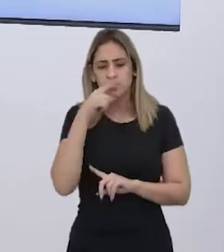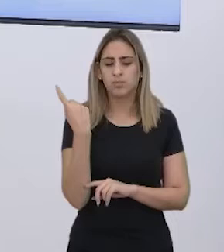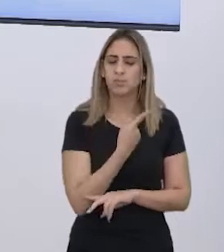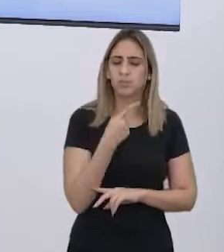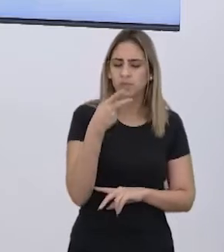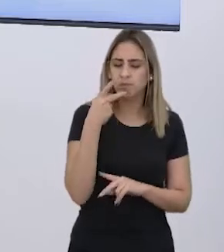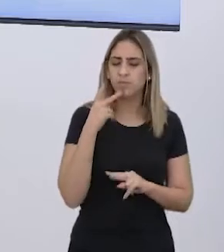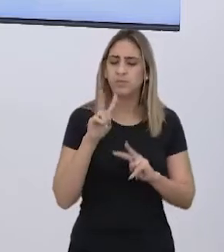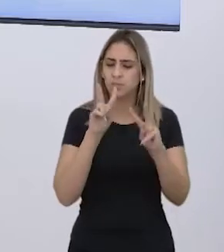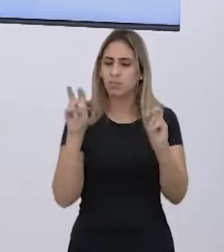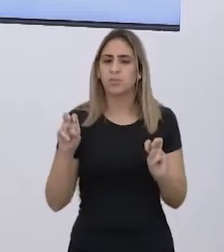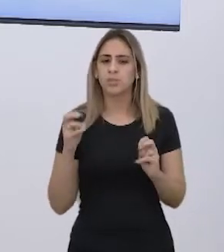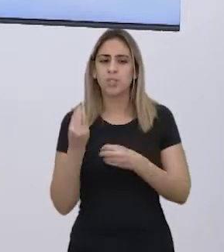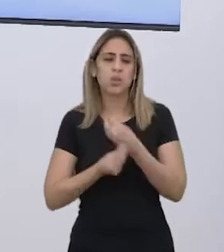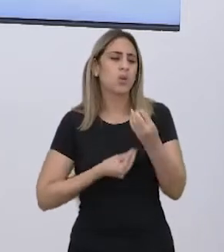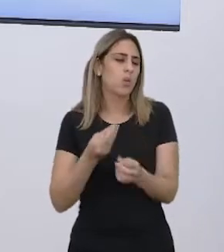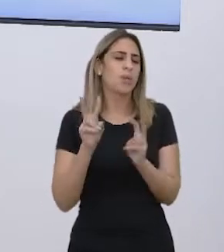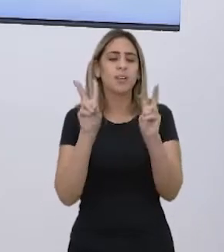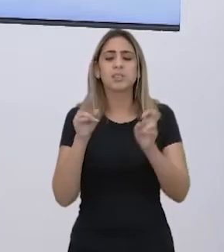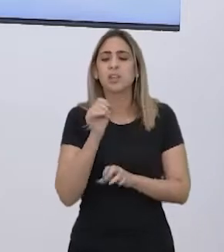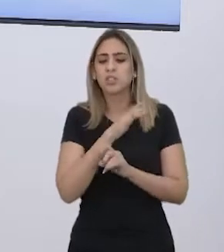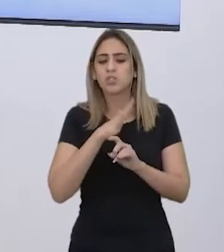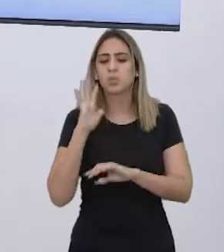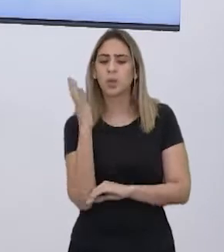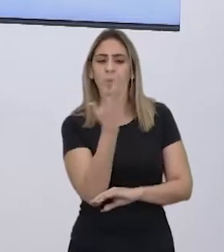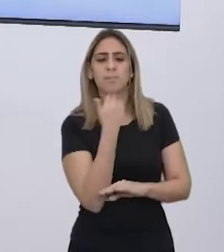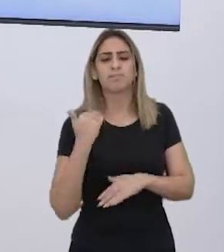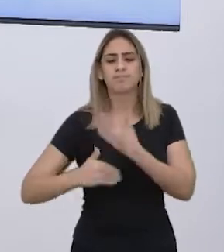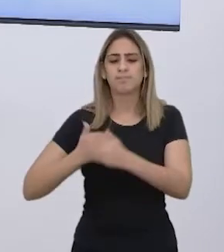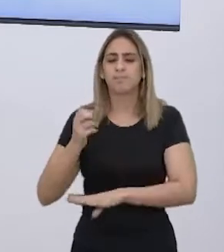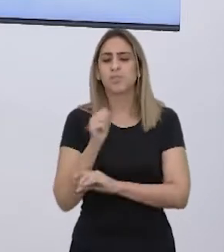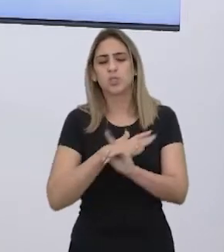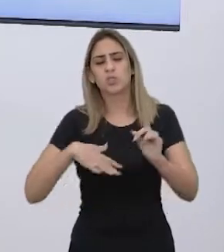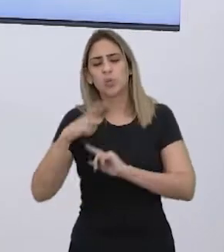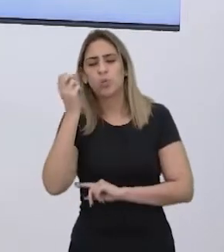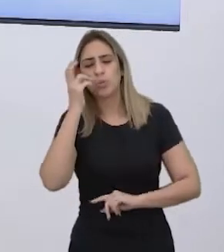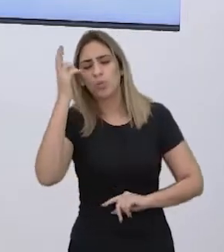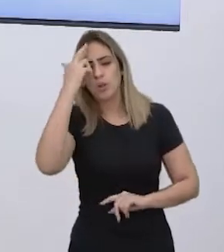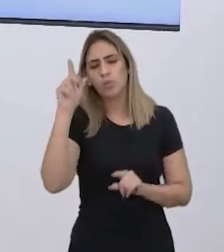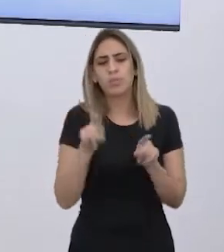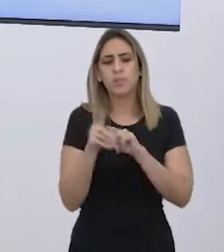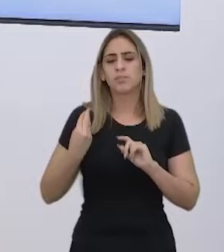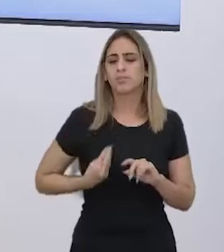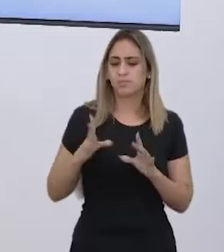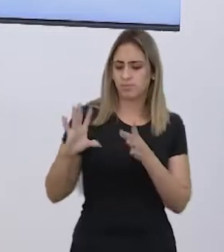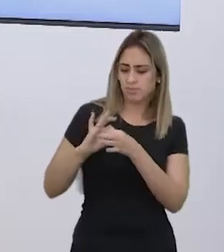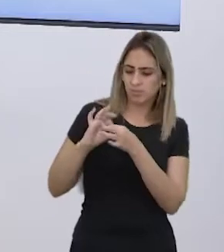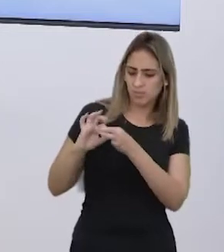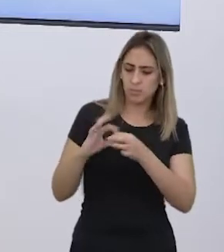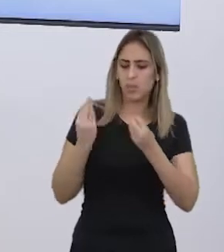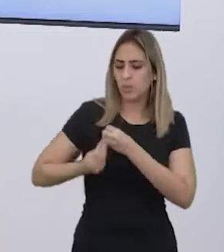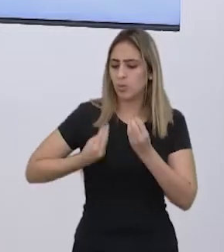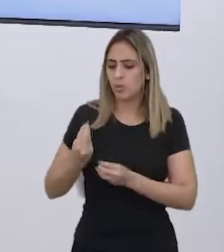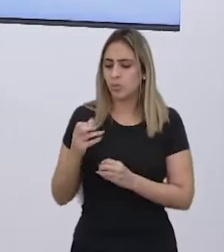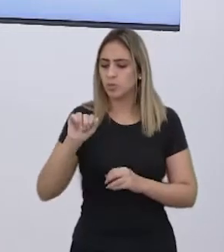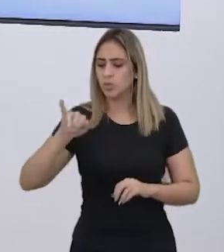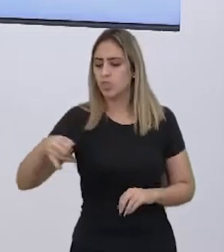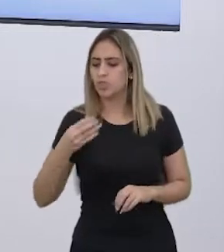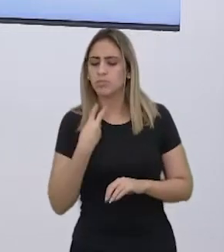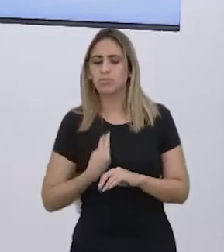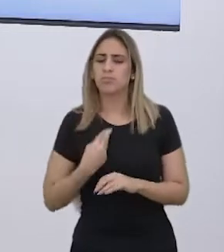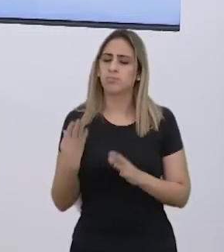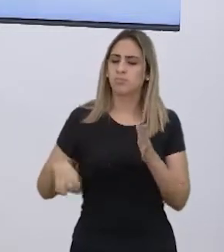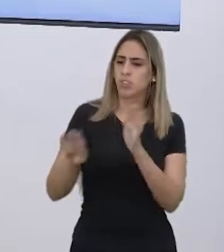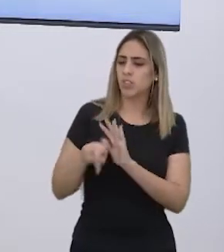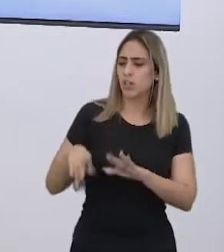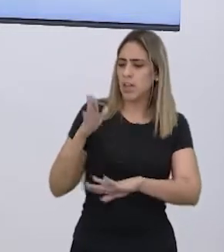também falou um pouco sobre como a questão do meio ambiente, desenvolvimento social e cultural também estão atreladas em como os sujeitos estão enxergando